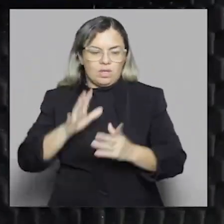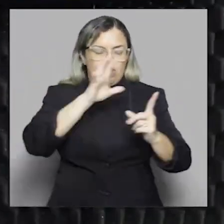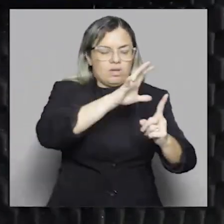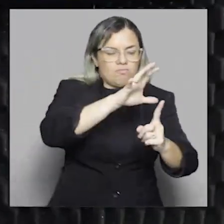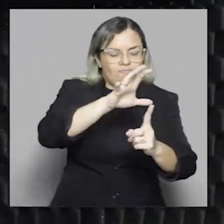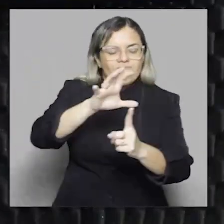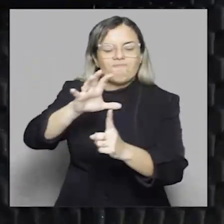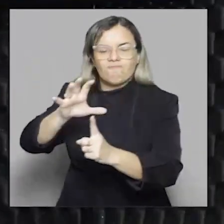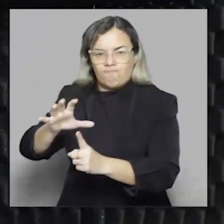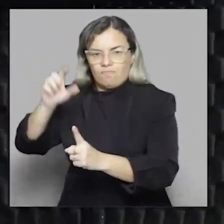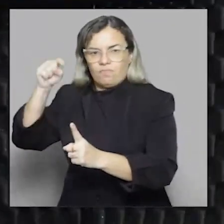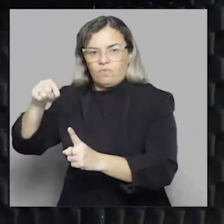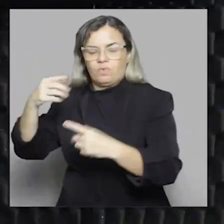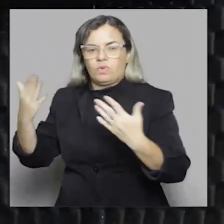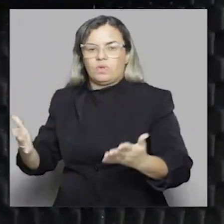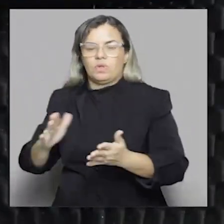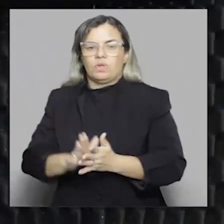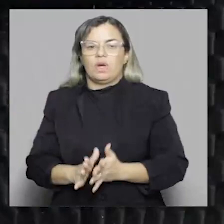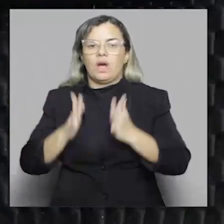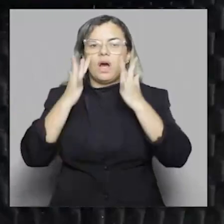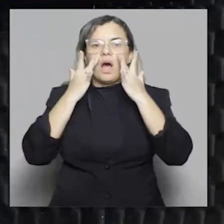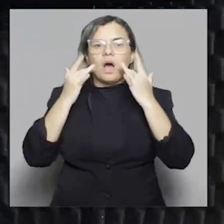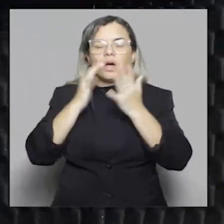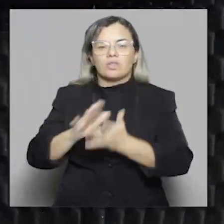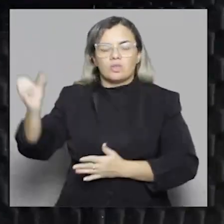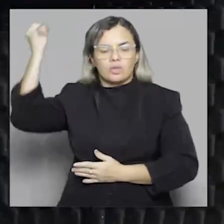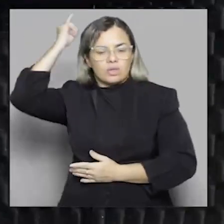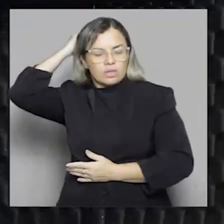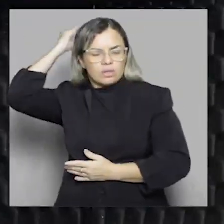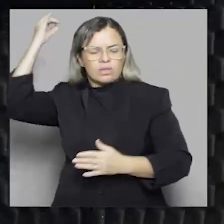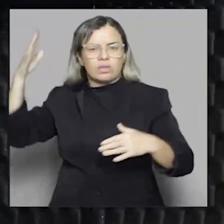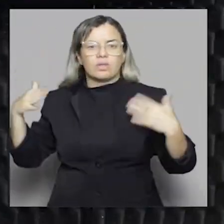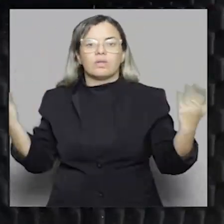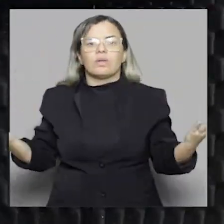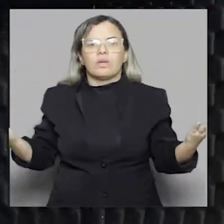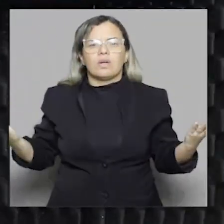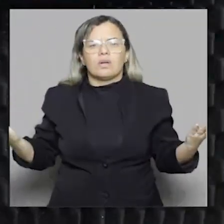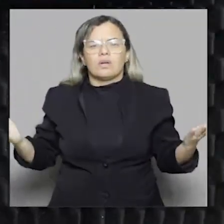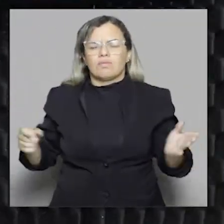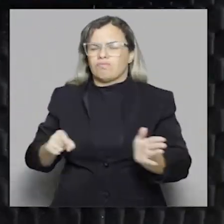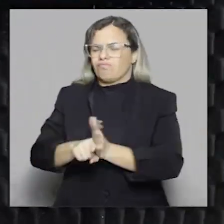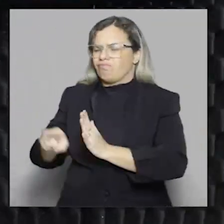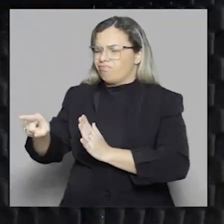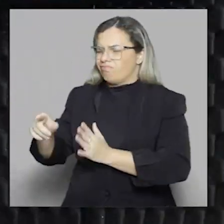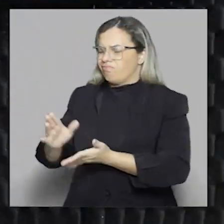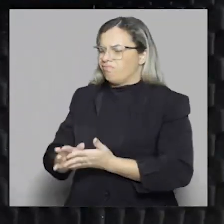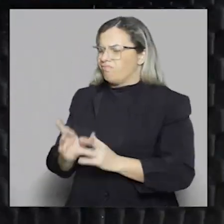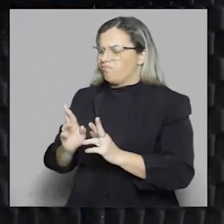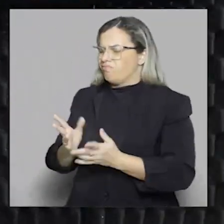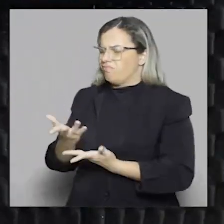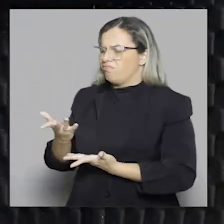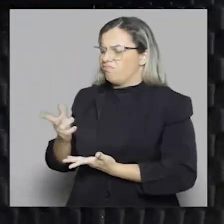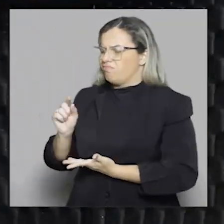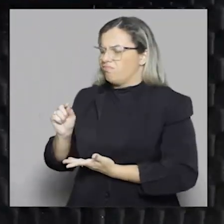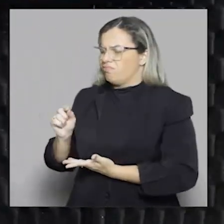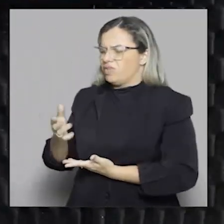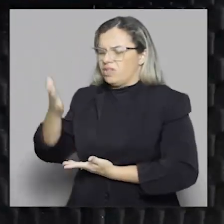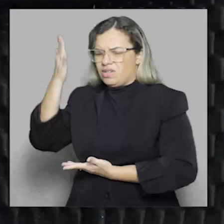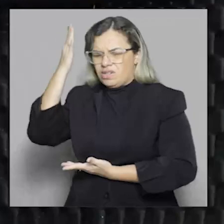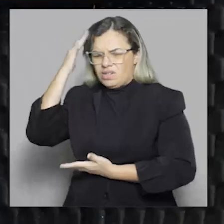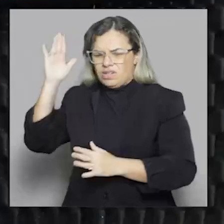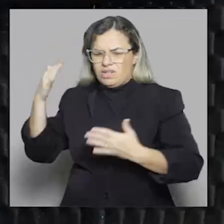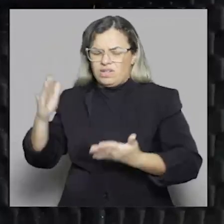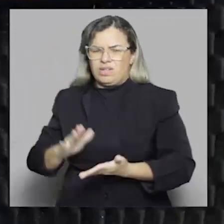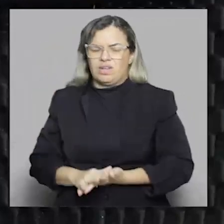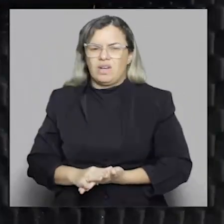chamam de arte do inconsciente. Professor, mas espera aí, deixa eu ver se eu entendi. A terceira é uma placa de madeira cheia